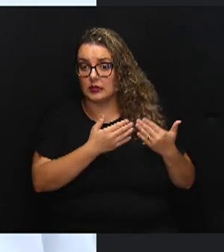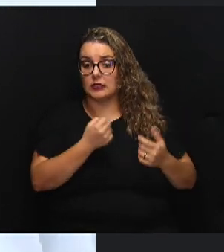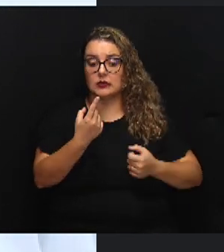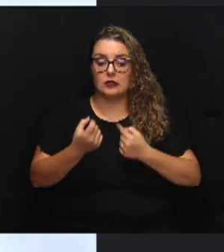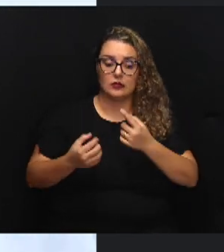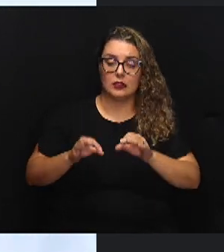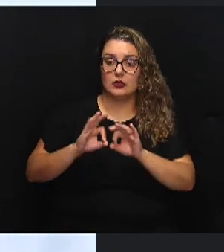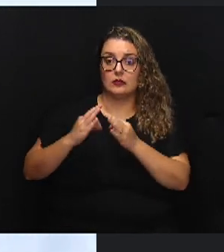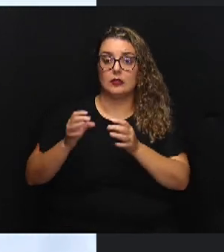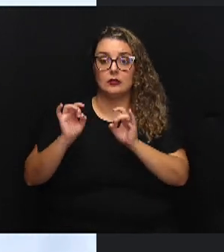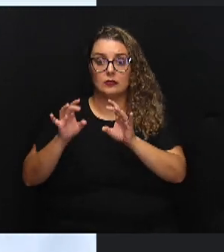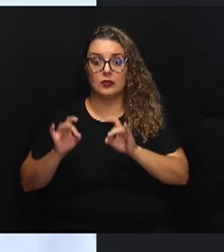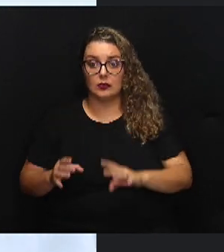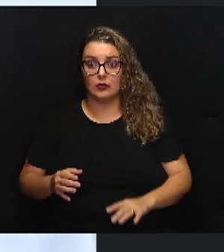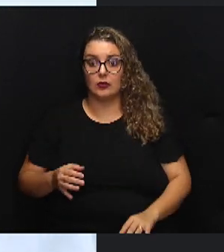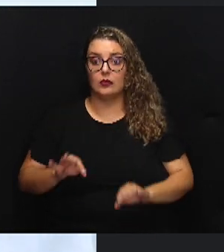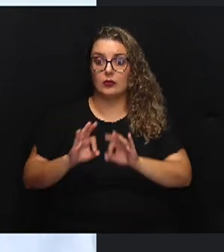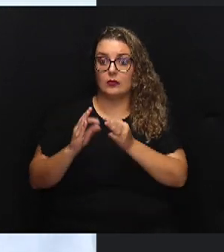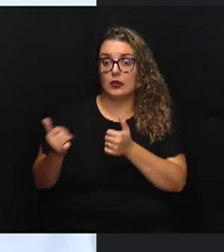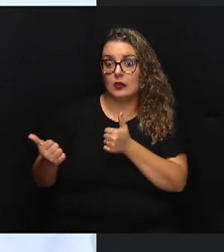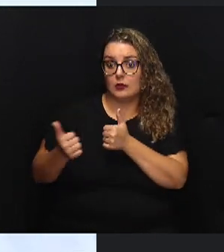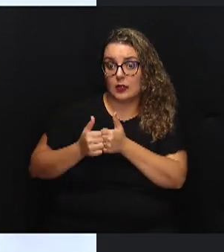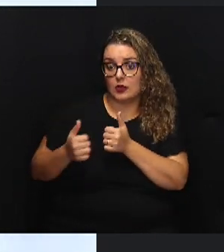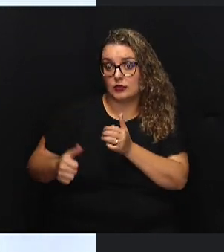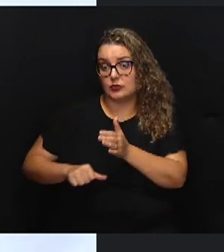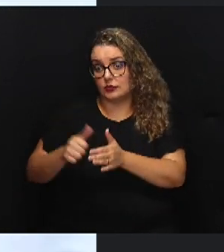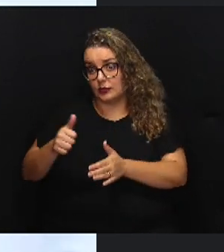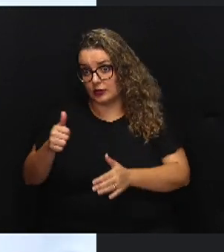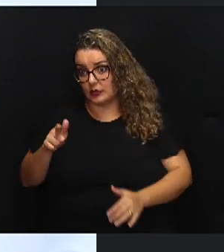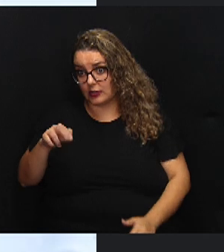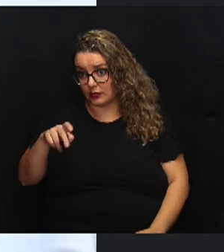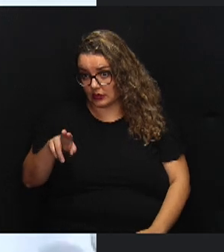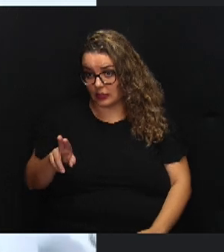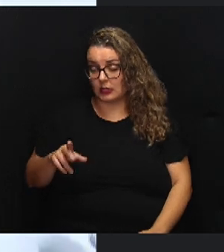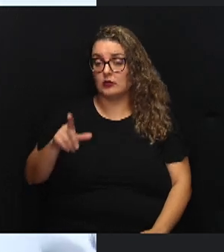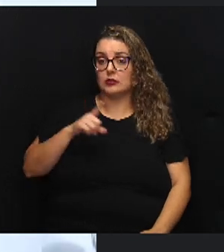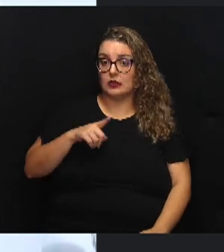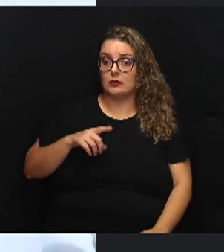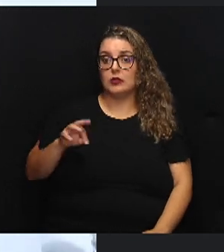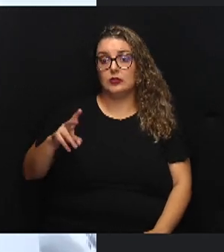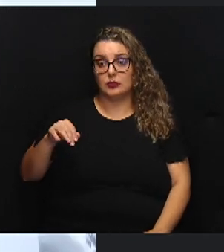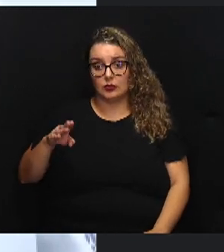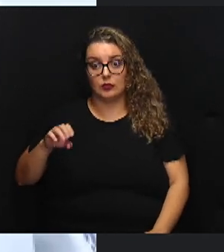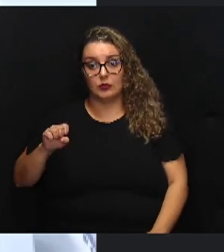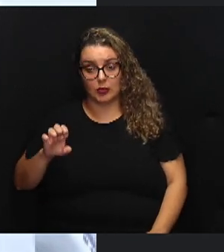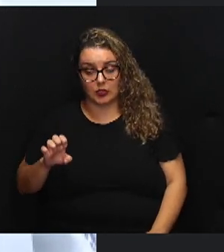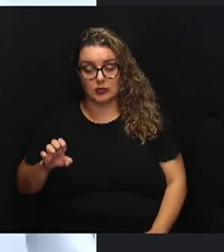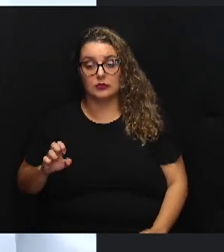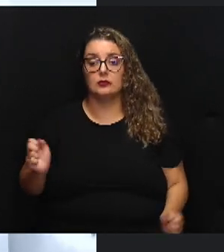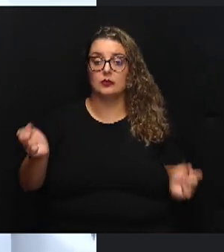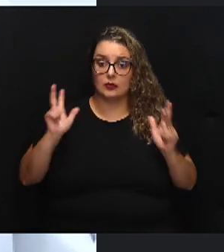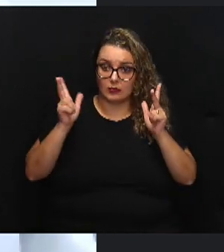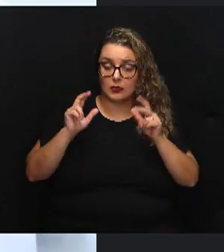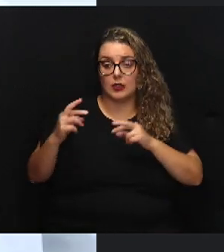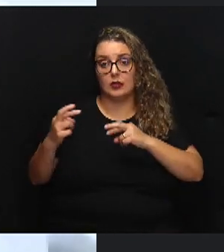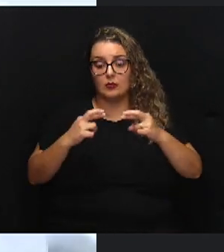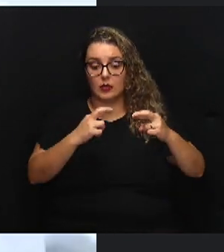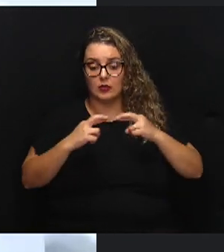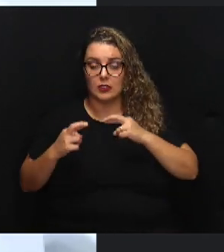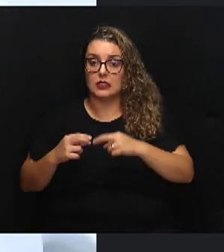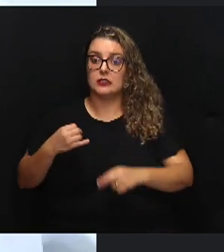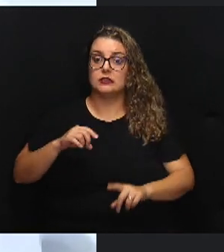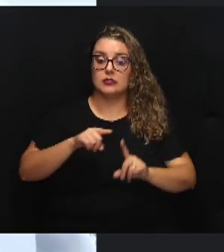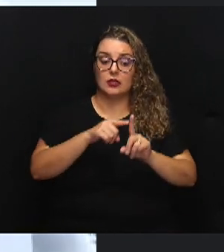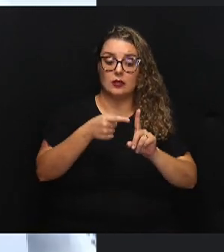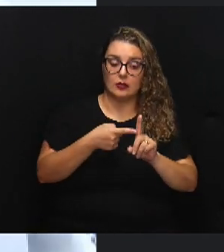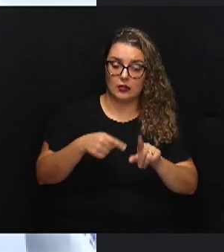família, especialmente um parente próximo de primeiro grau, teve trombose, é preciso ficar atento e avaliar se a gestante